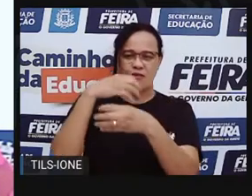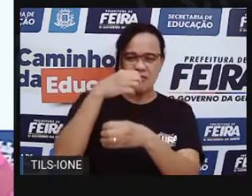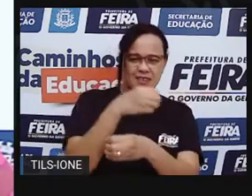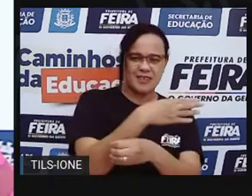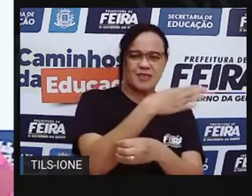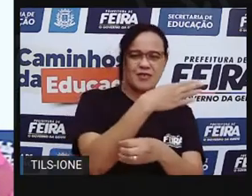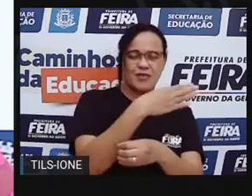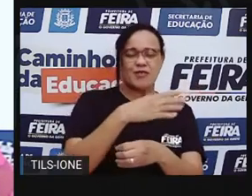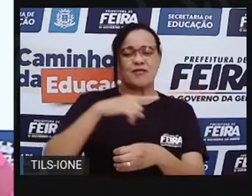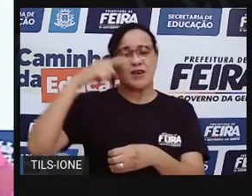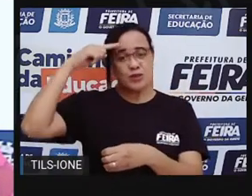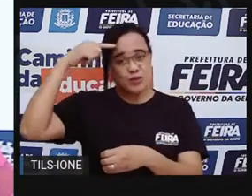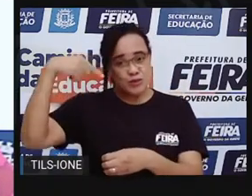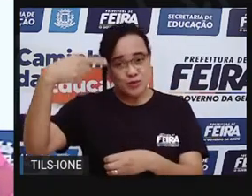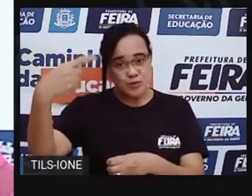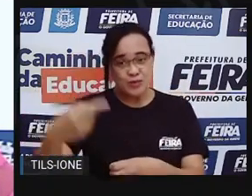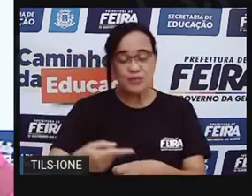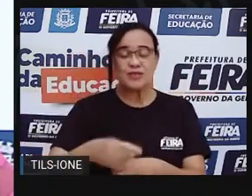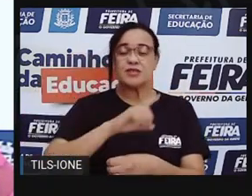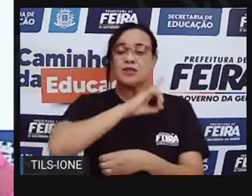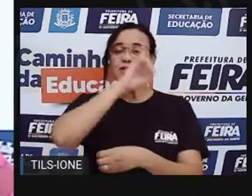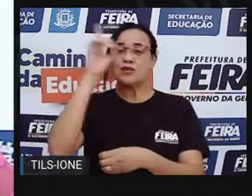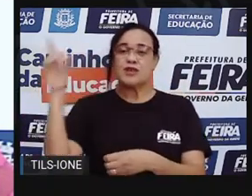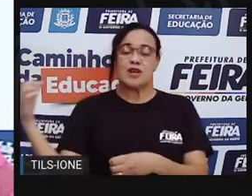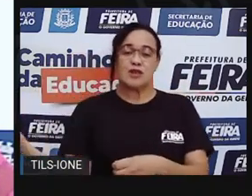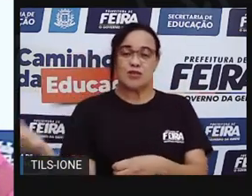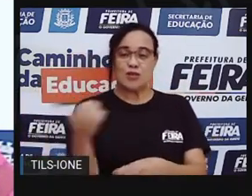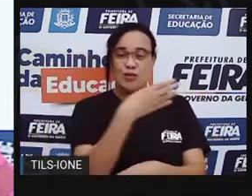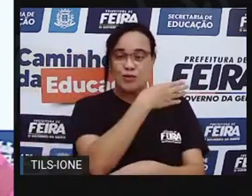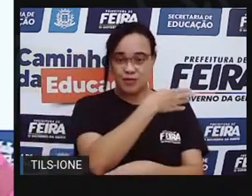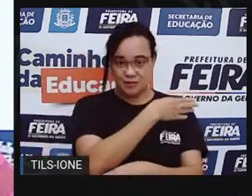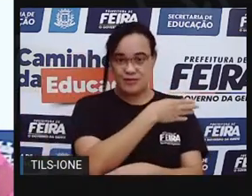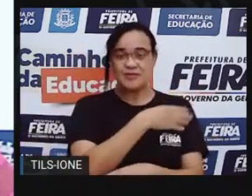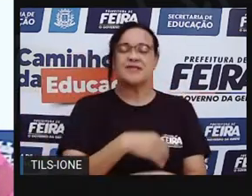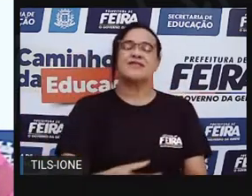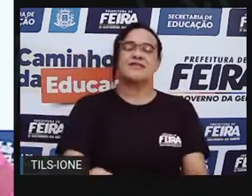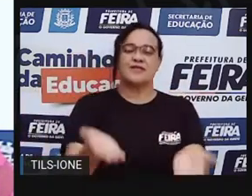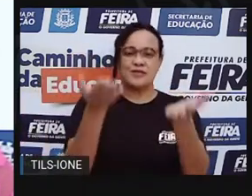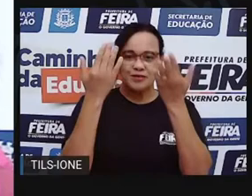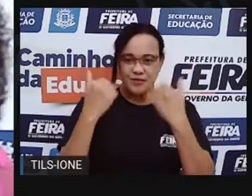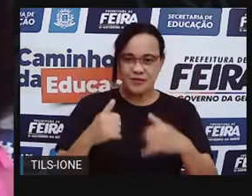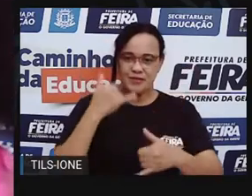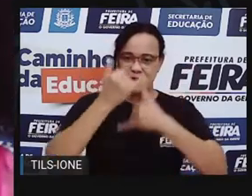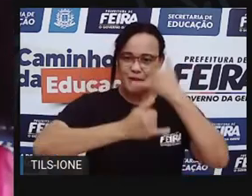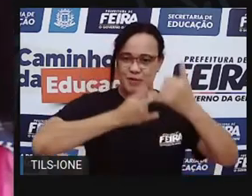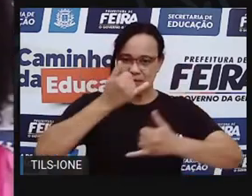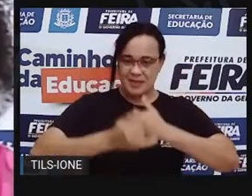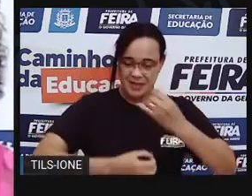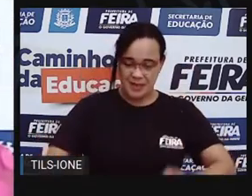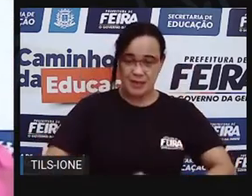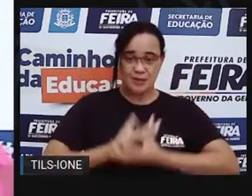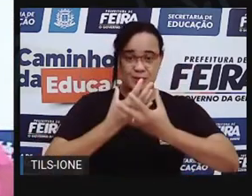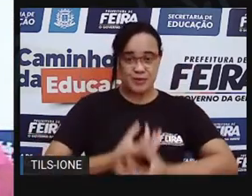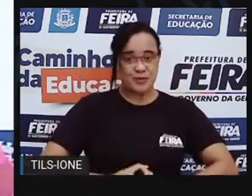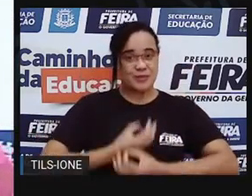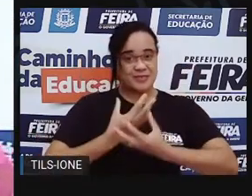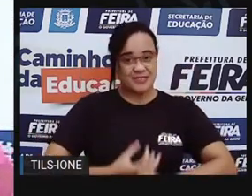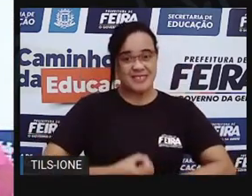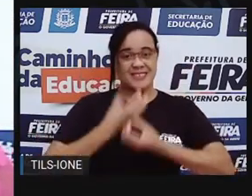é sempre um novo dia. É! Vamos brincar de poesia?